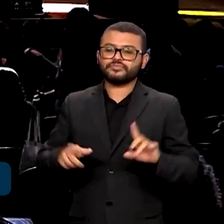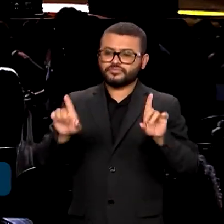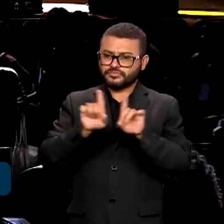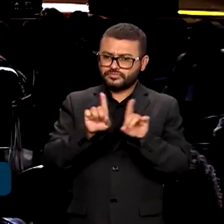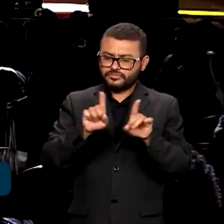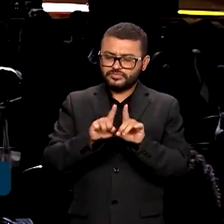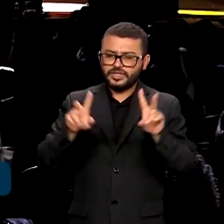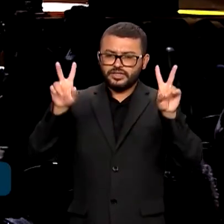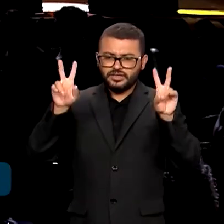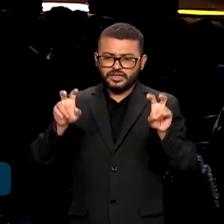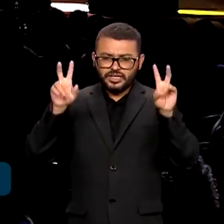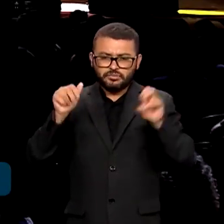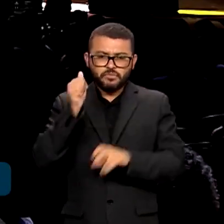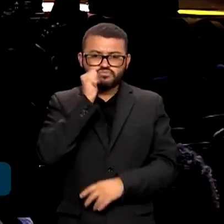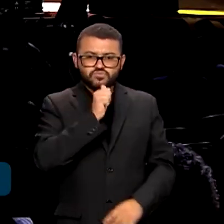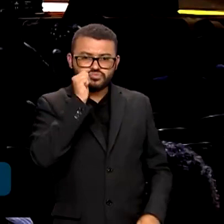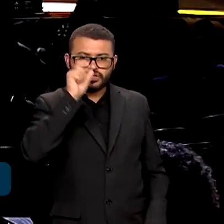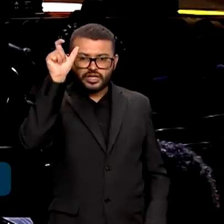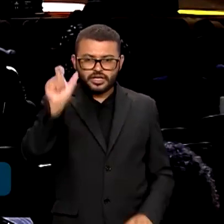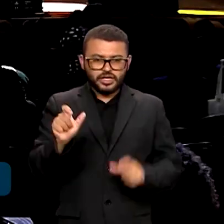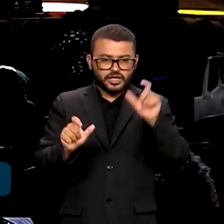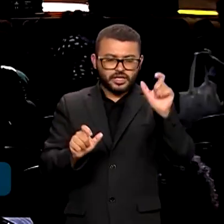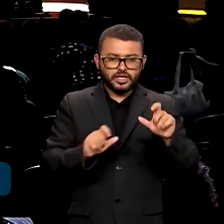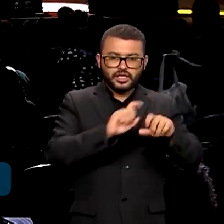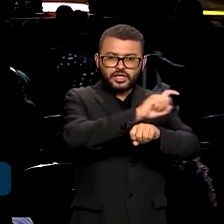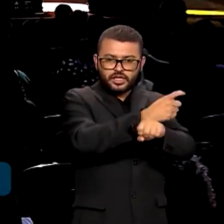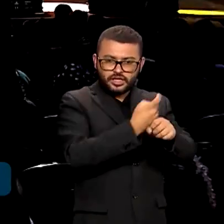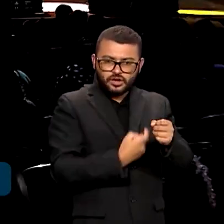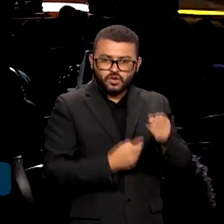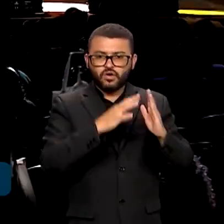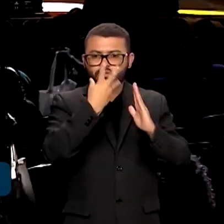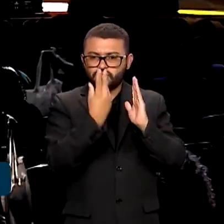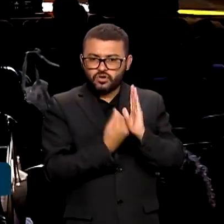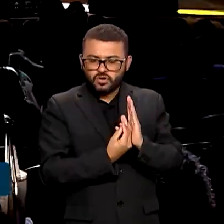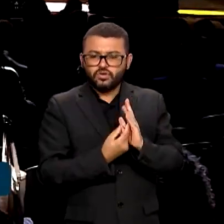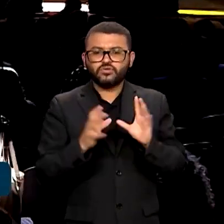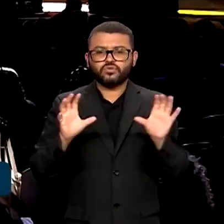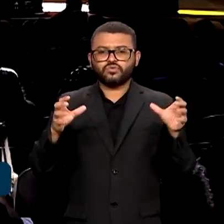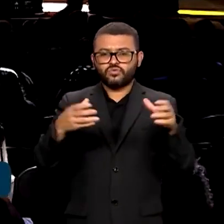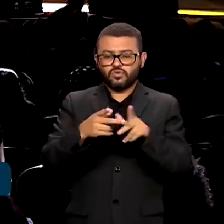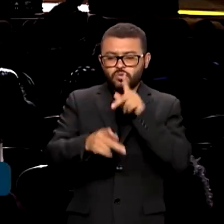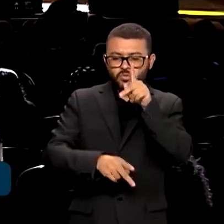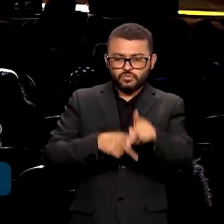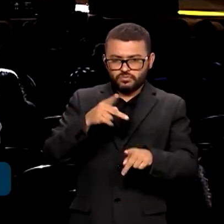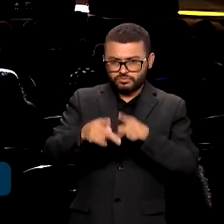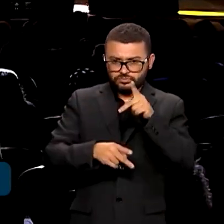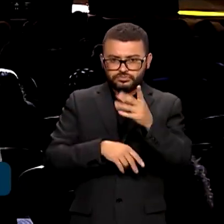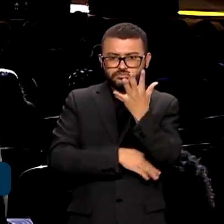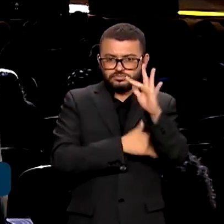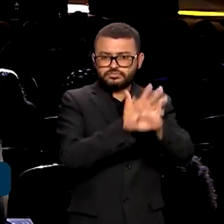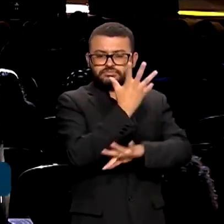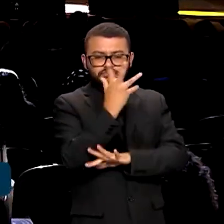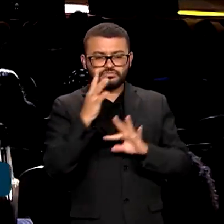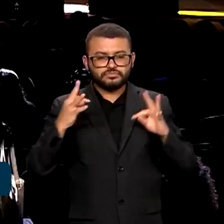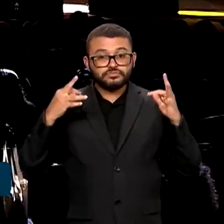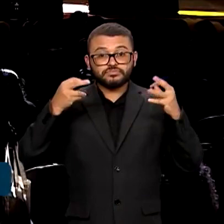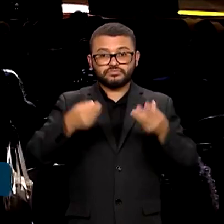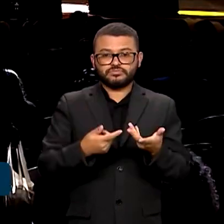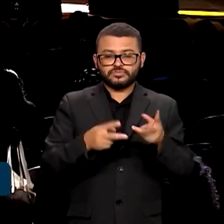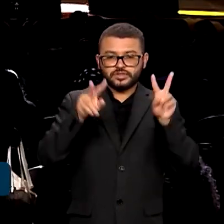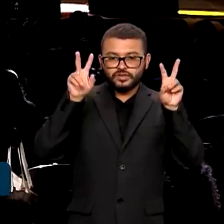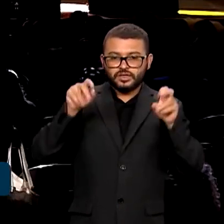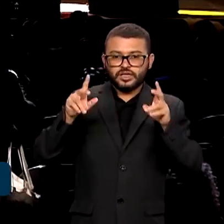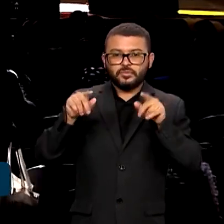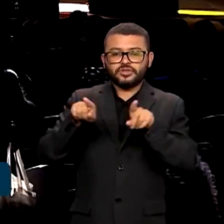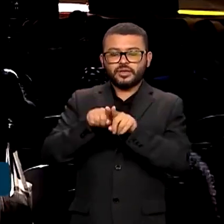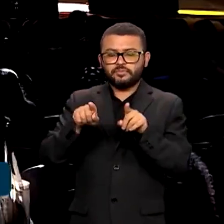debates sobre mulheres, sobre quilombolas, ministra Nieres, sobre os povos das florestas, sobre o